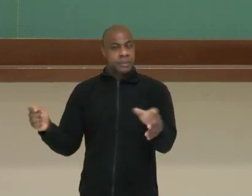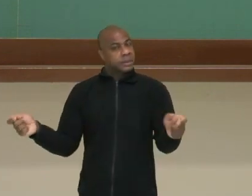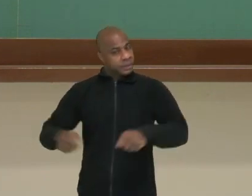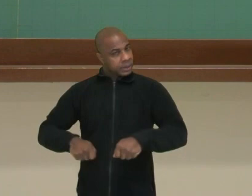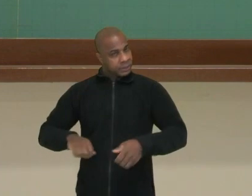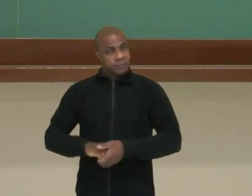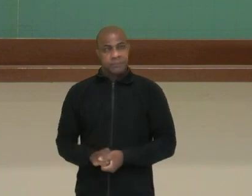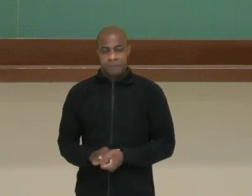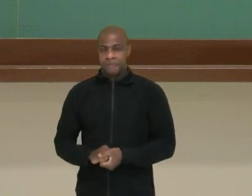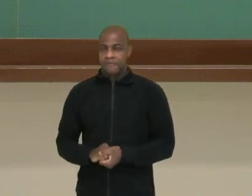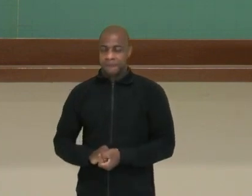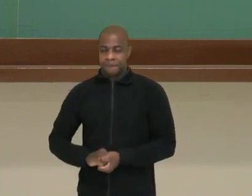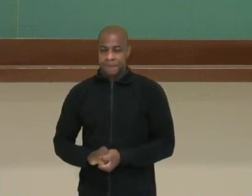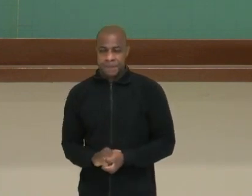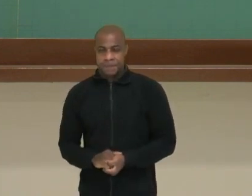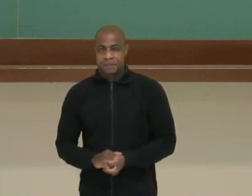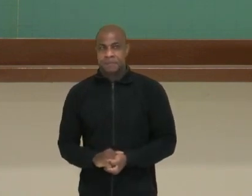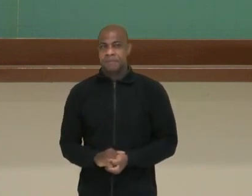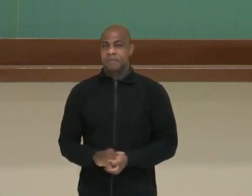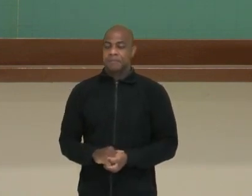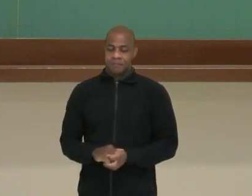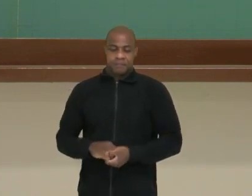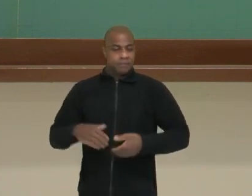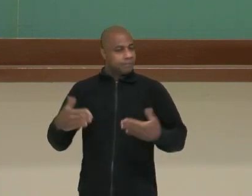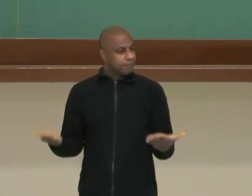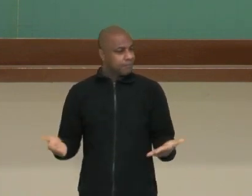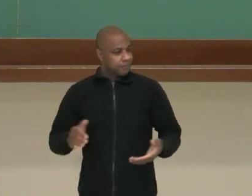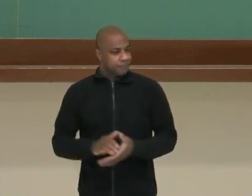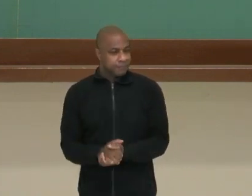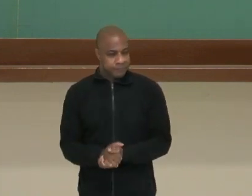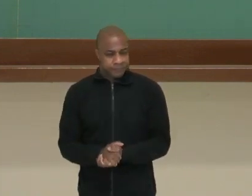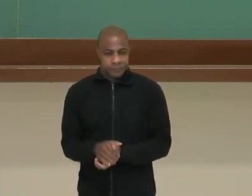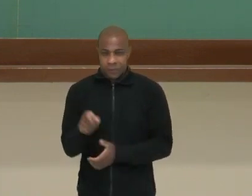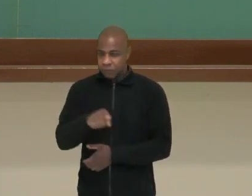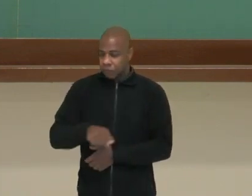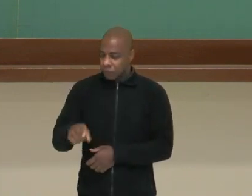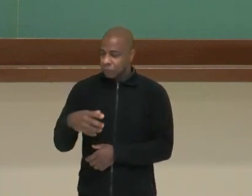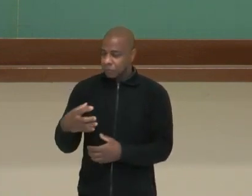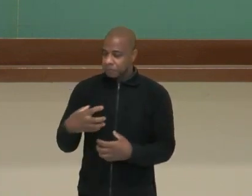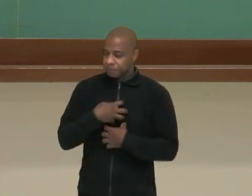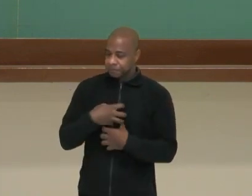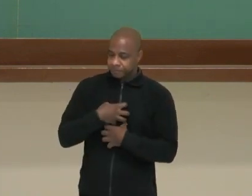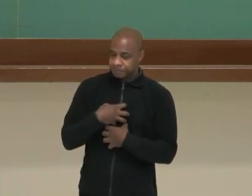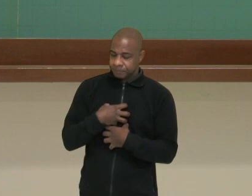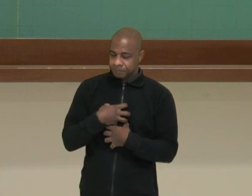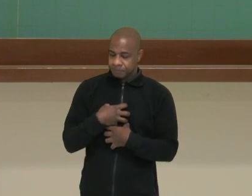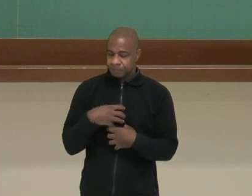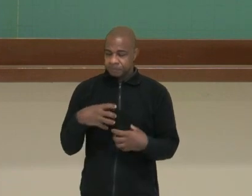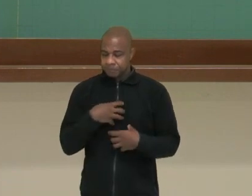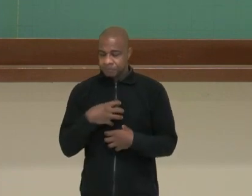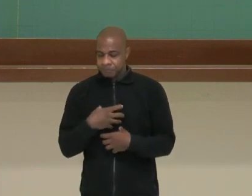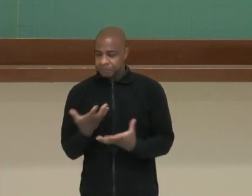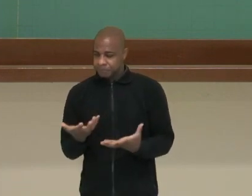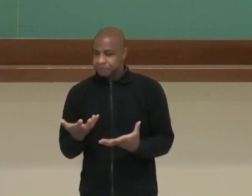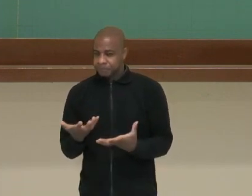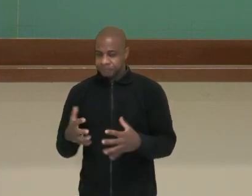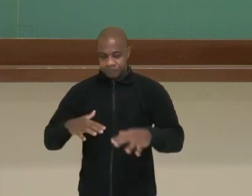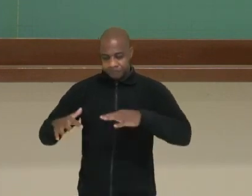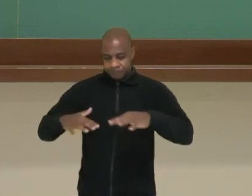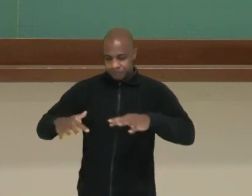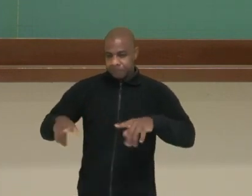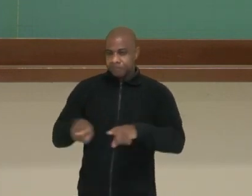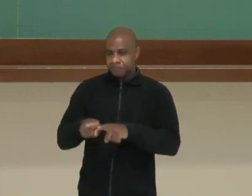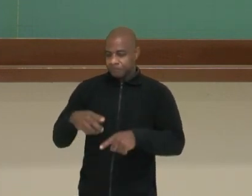está acostumado com a sua voz. Isso que é bem verdade, né? Então, você ouve o áudio do WhatsApp vindo pelo ar, assim como as pessoas